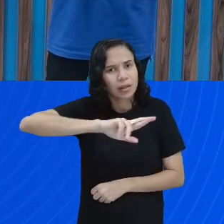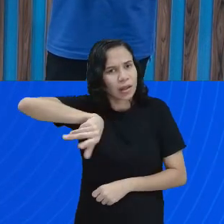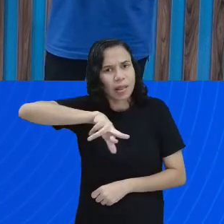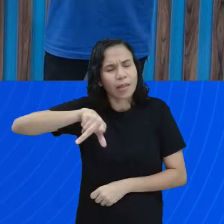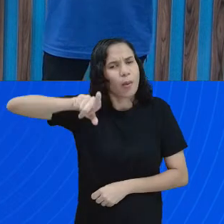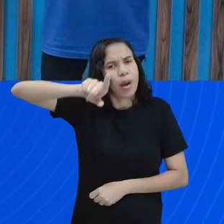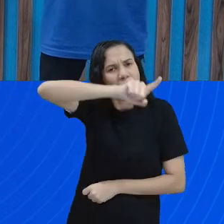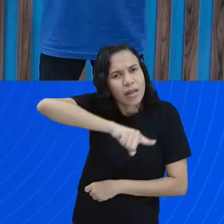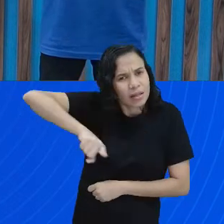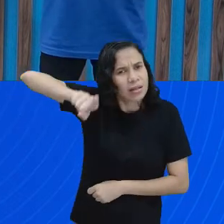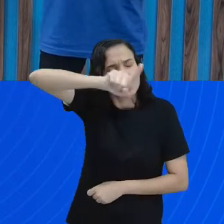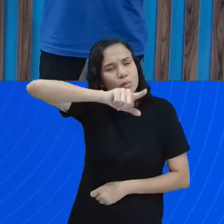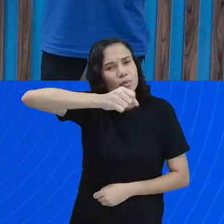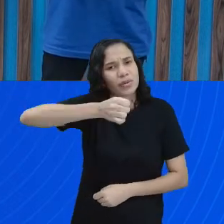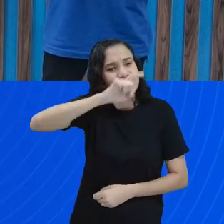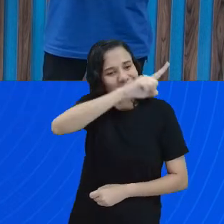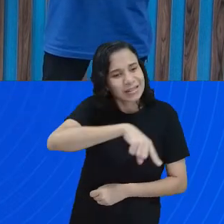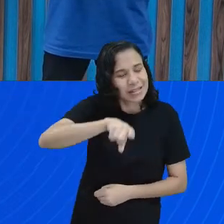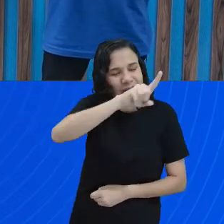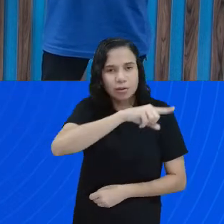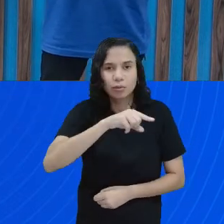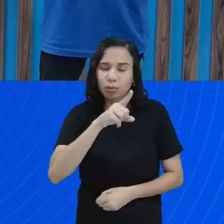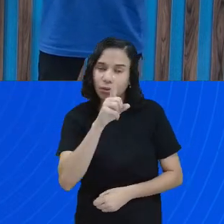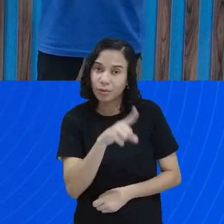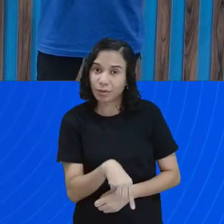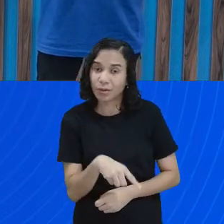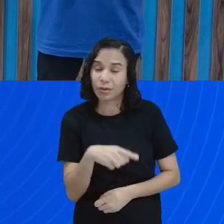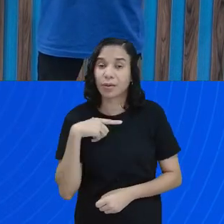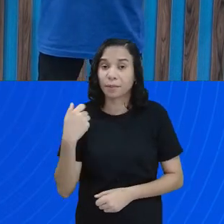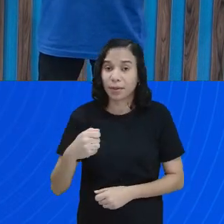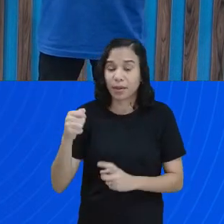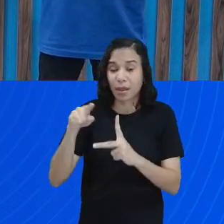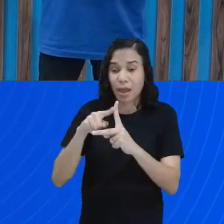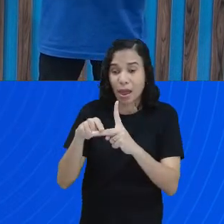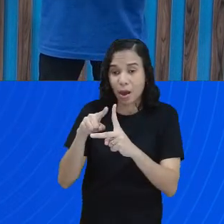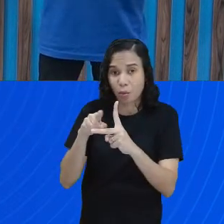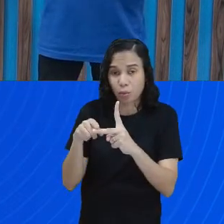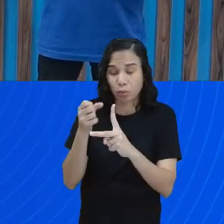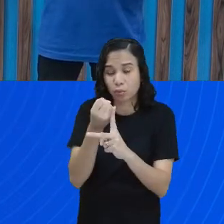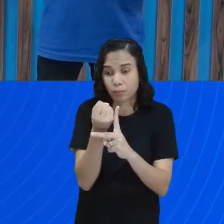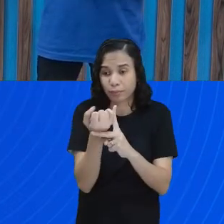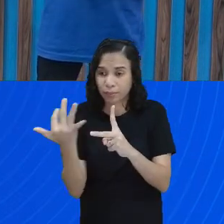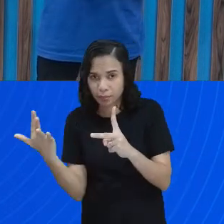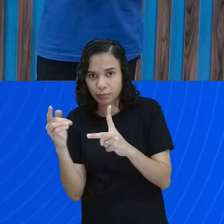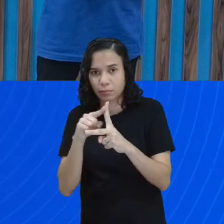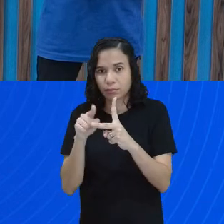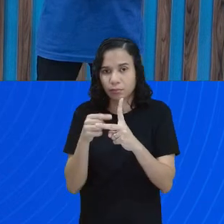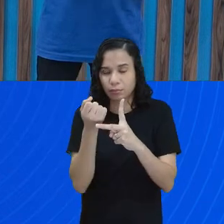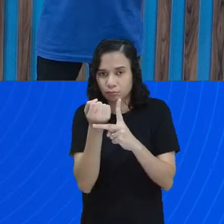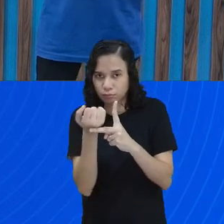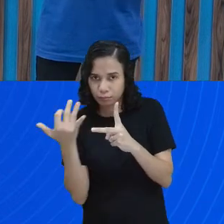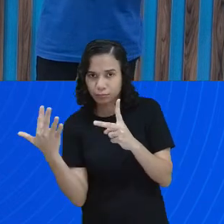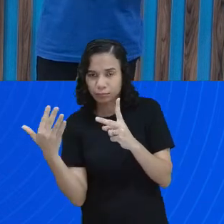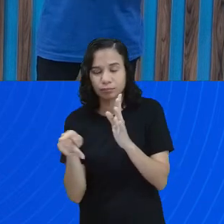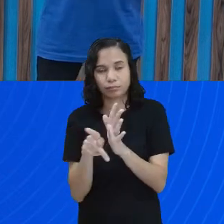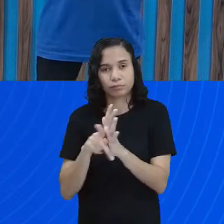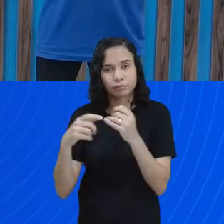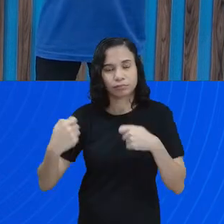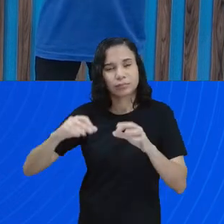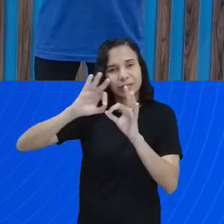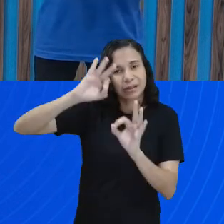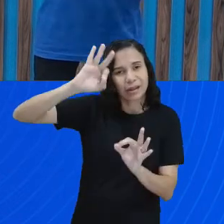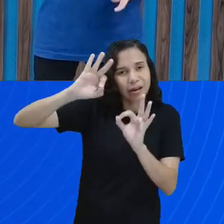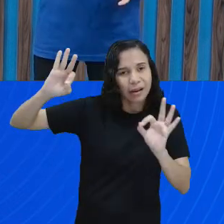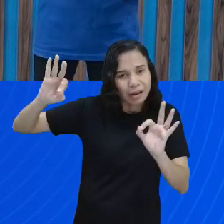círculo, porque se fosse círculo não era prisma. Porque para ser prisma tem que ser base poligonal, ou seja, formar polígonos, retas.